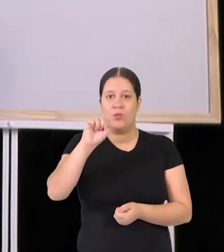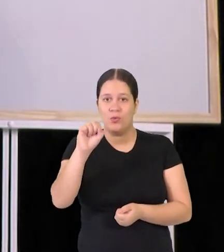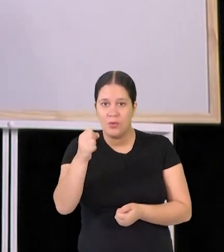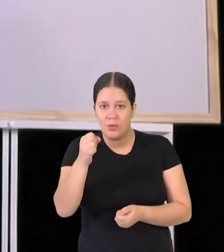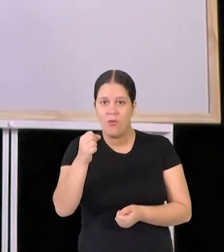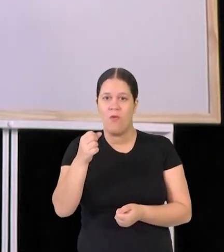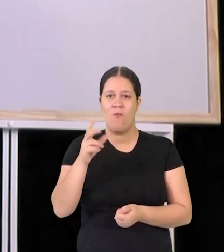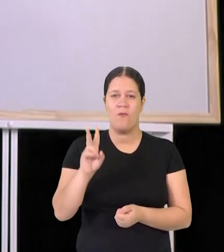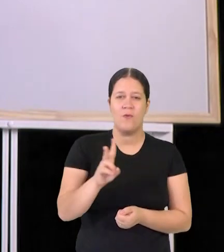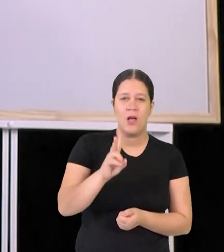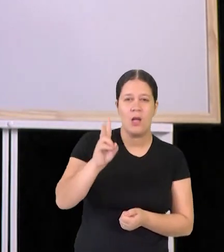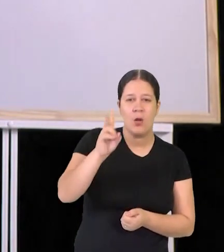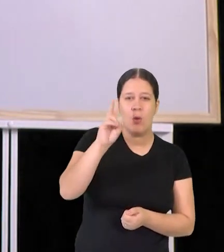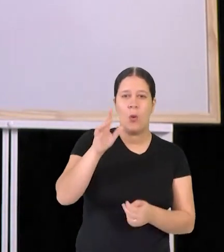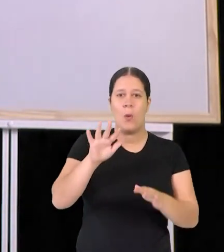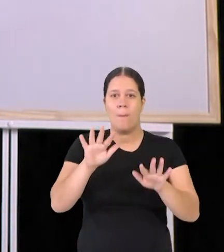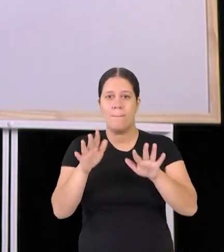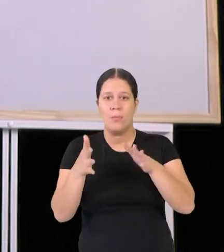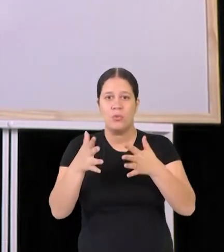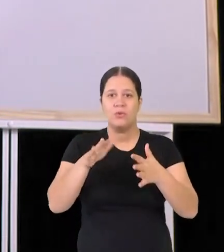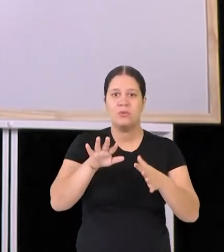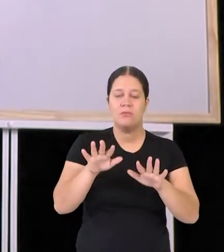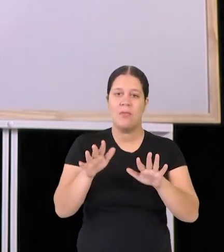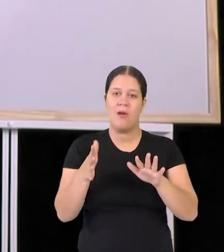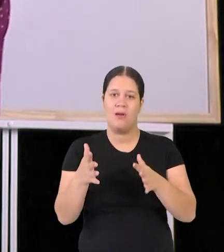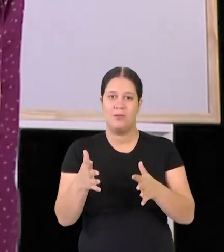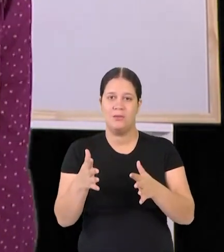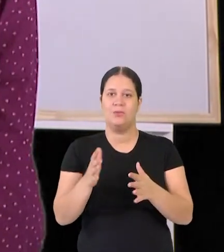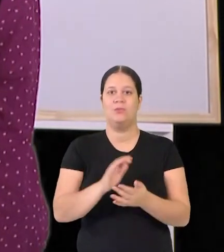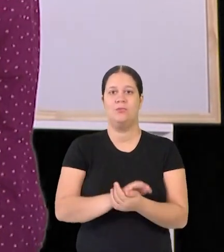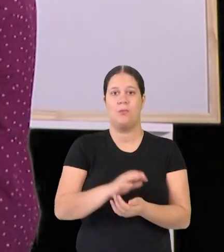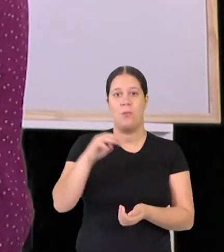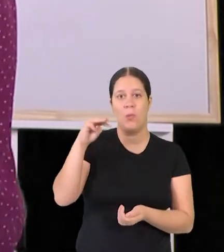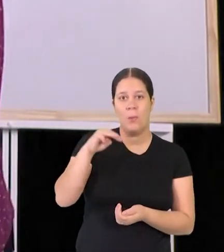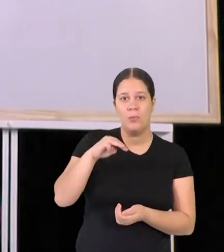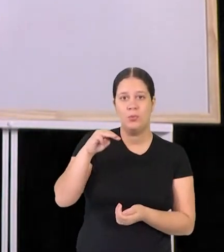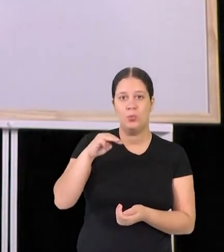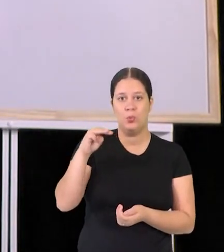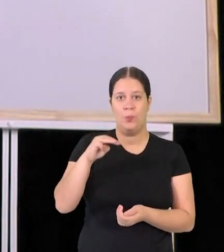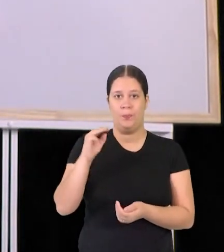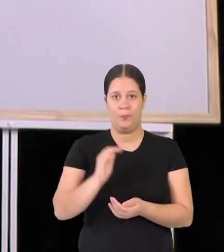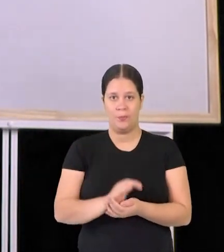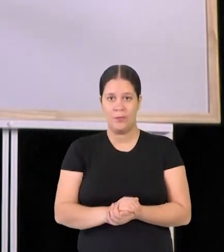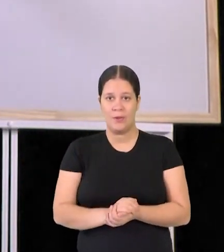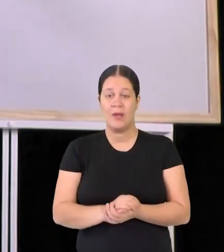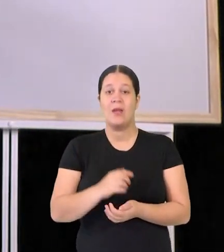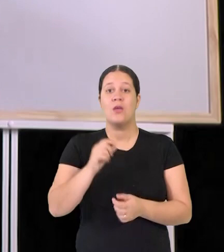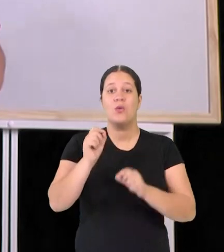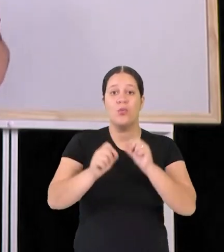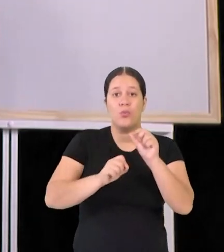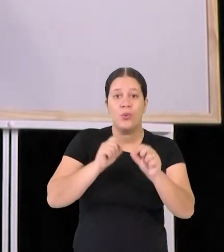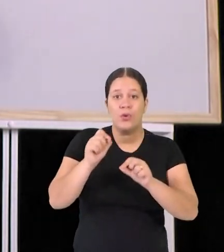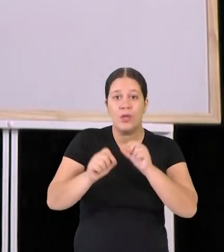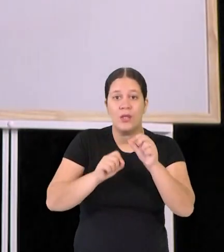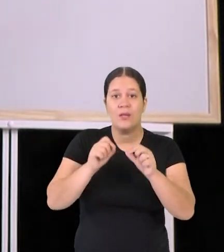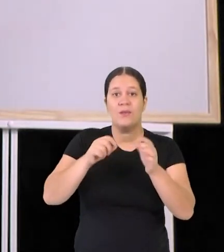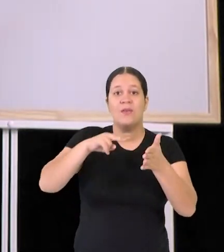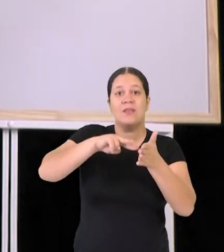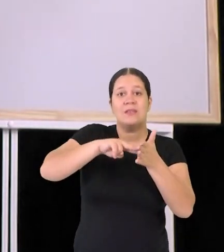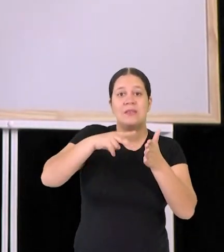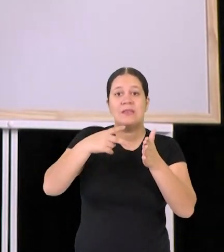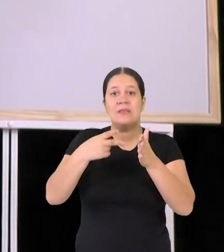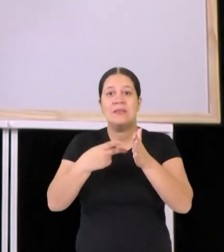valor aproximado de 7 litros por minuto. Beleza? Então, o que significa? O que significa